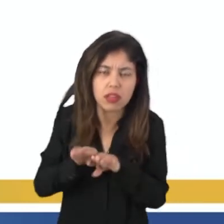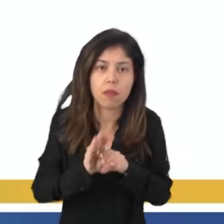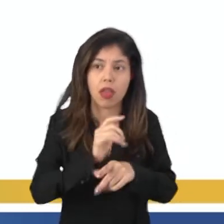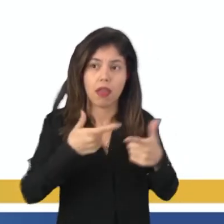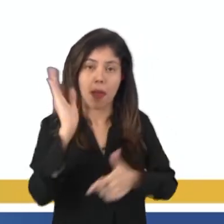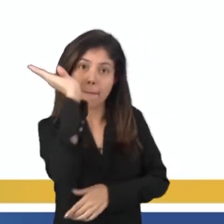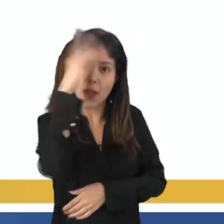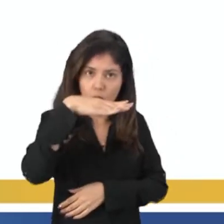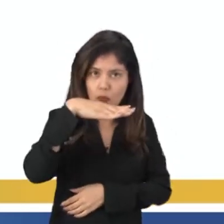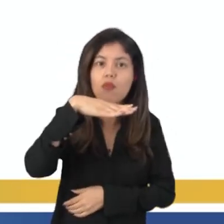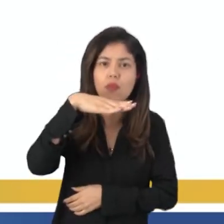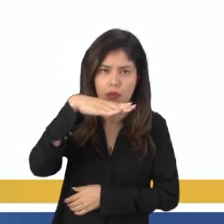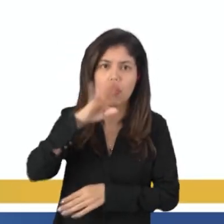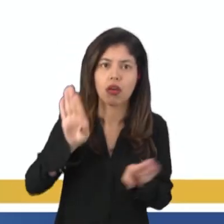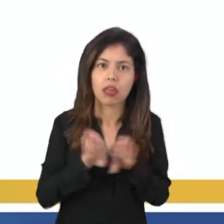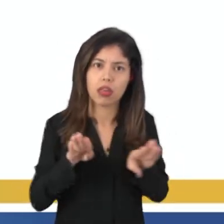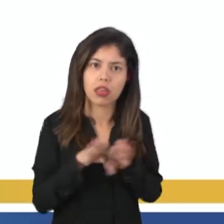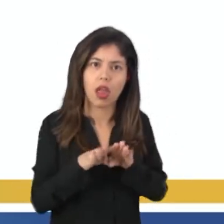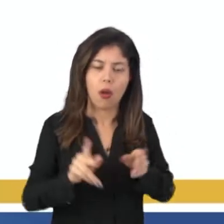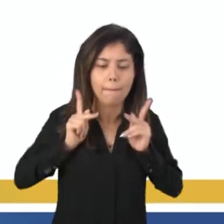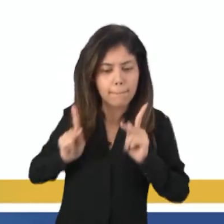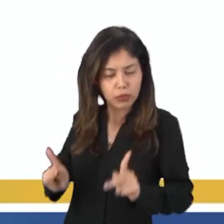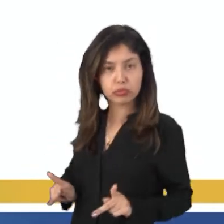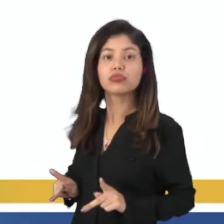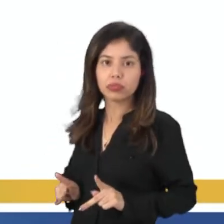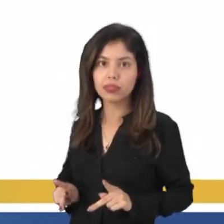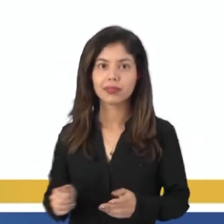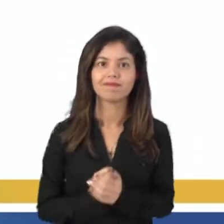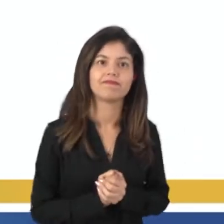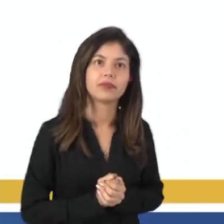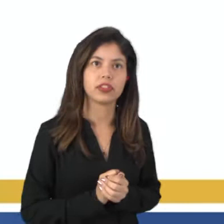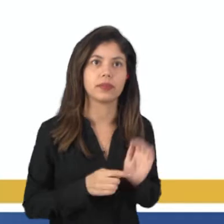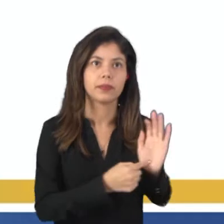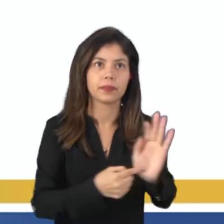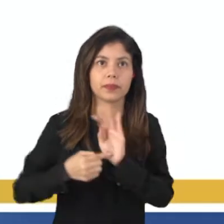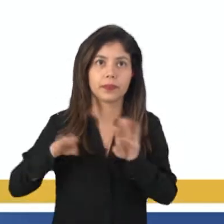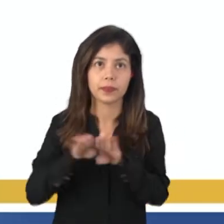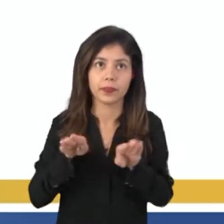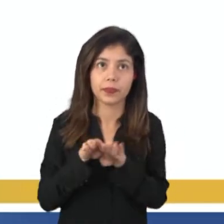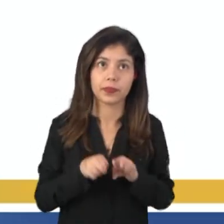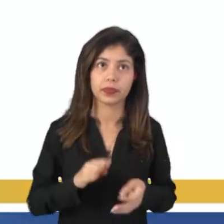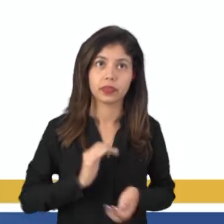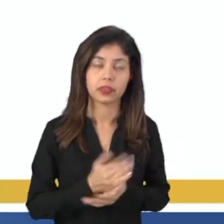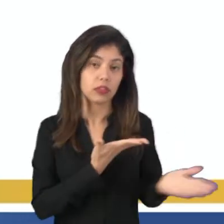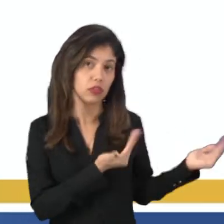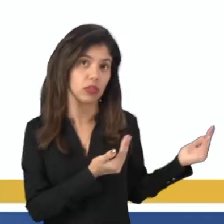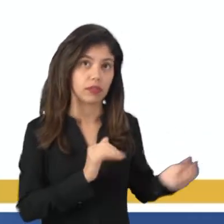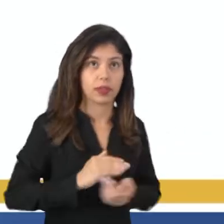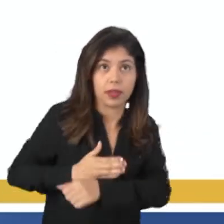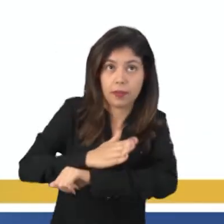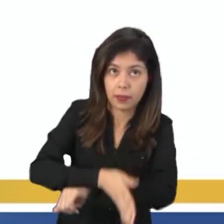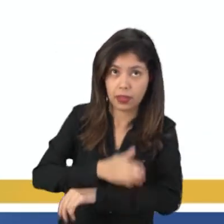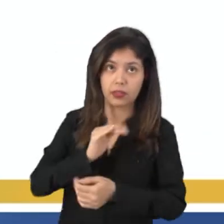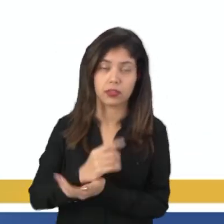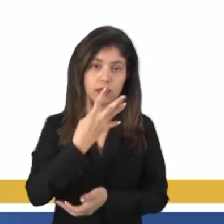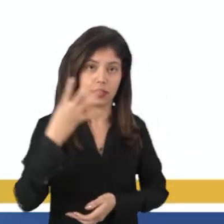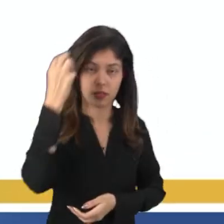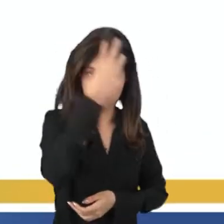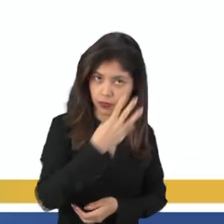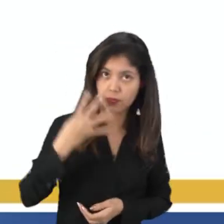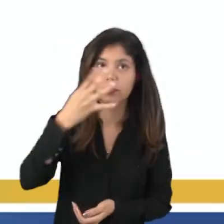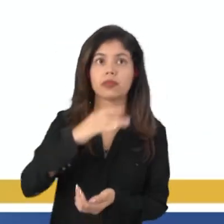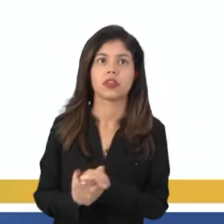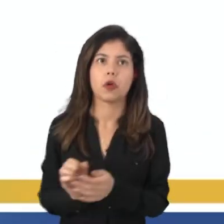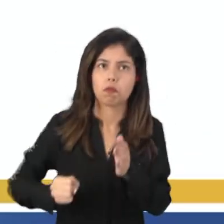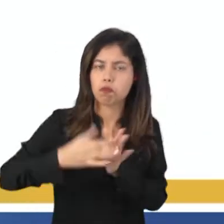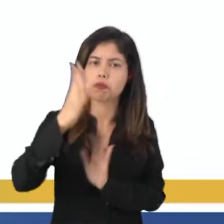males causados por esse comportamento. Os efeitos são sentidos especialmente por jovens que passam mais de 4